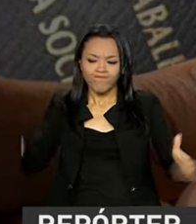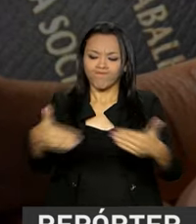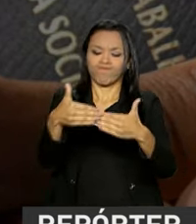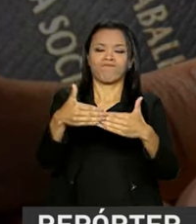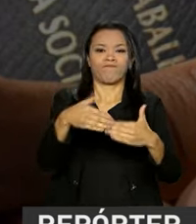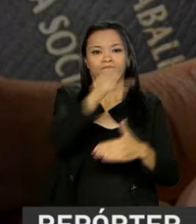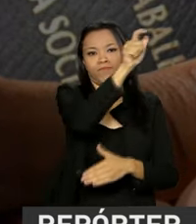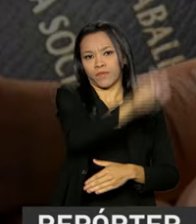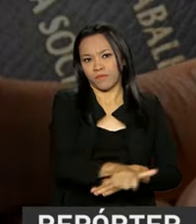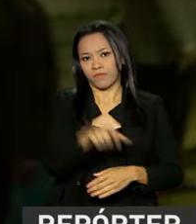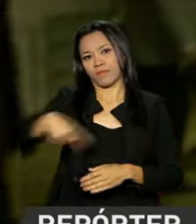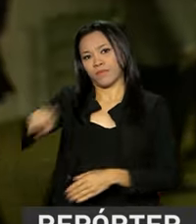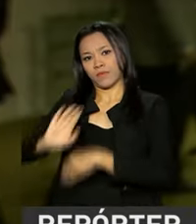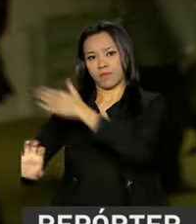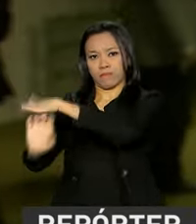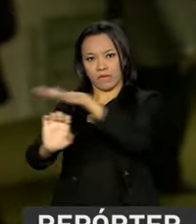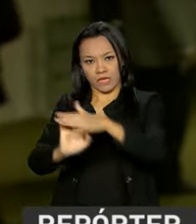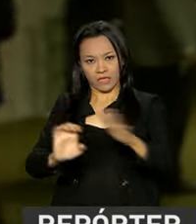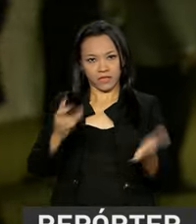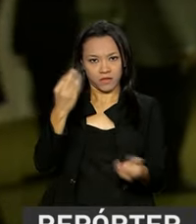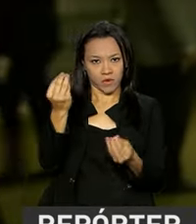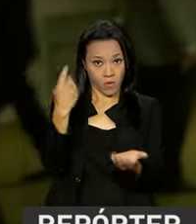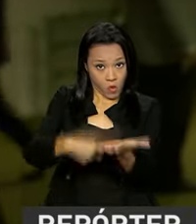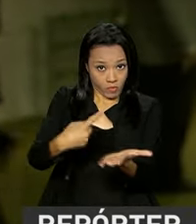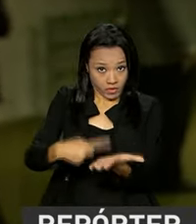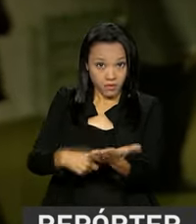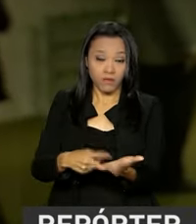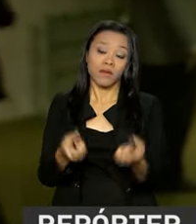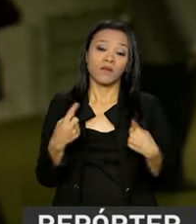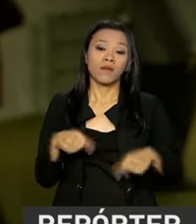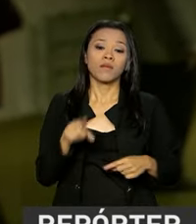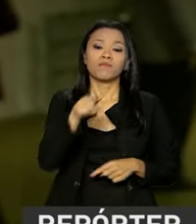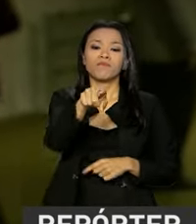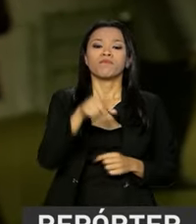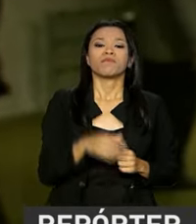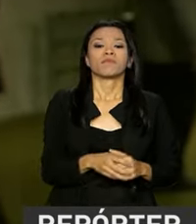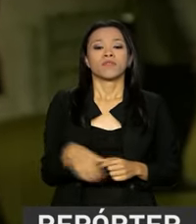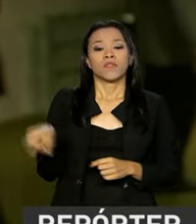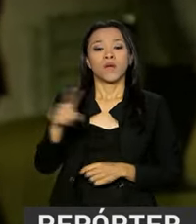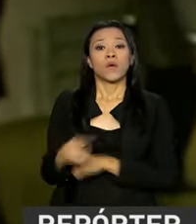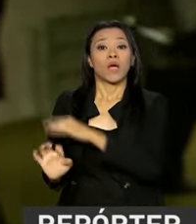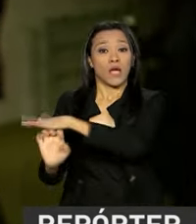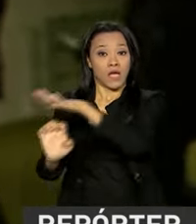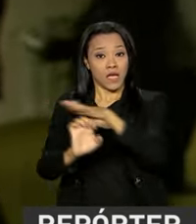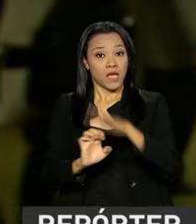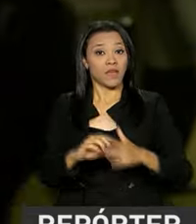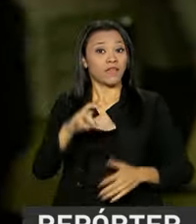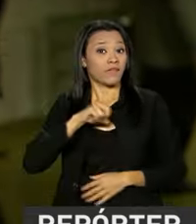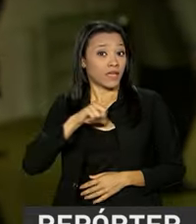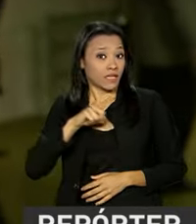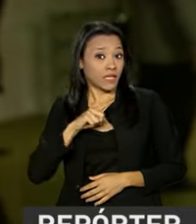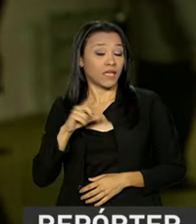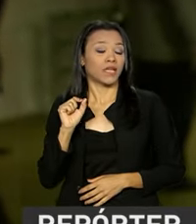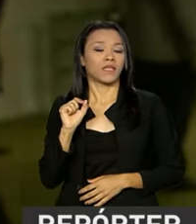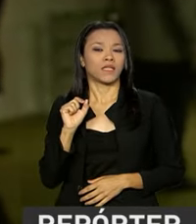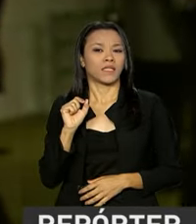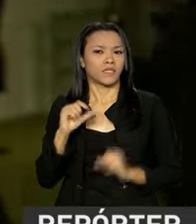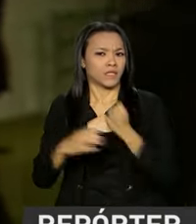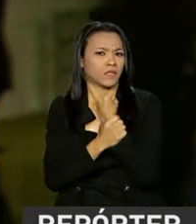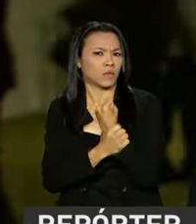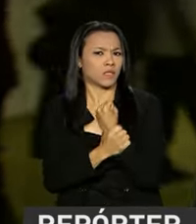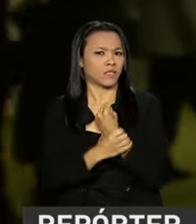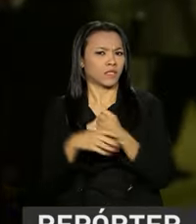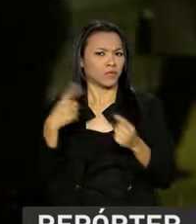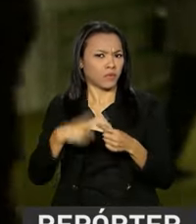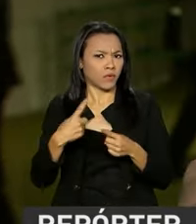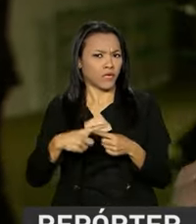e empregados acima de tudo o patrão vai vai ter mais segurança que o acordo que fizer vai ter